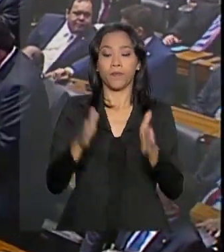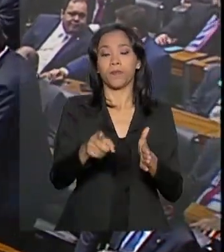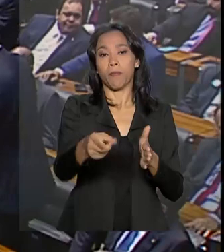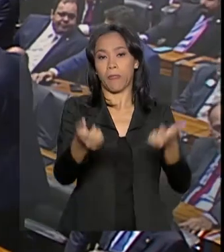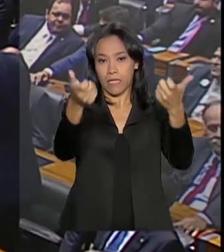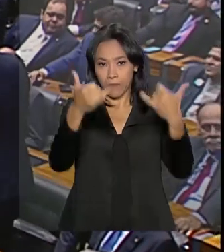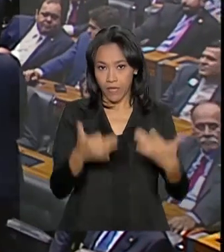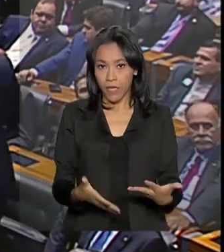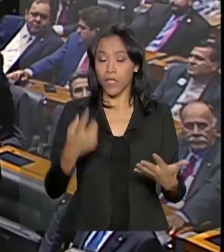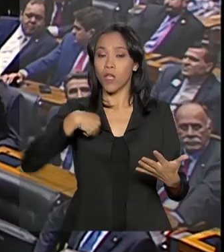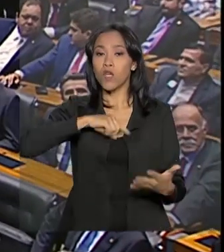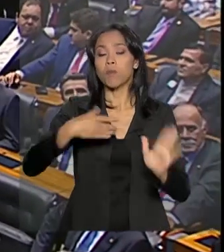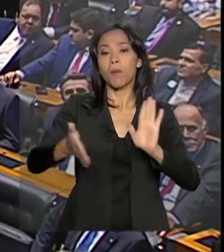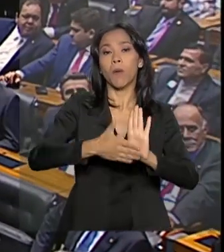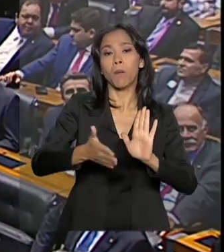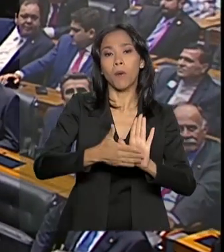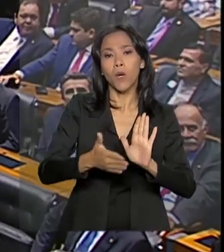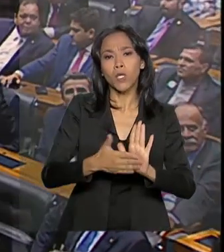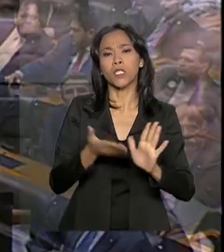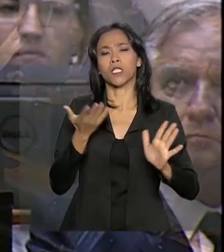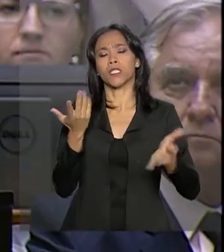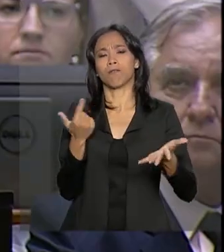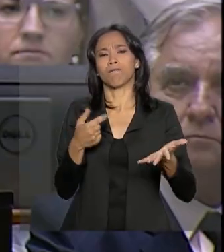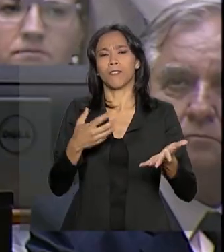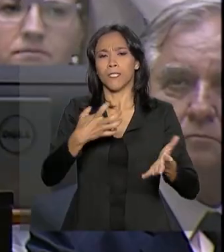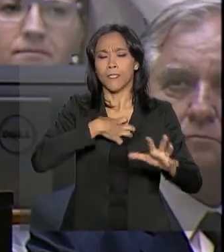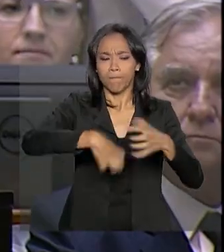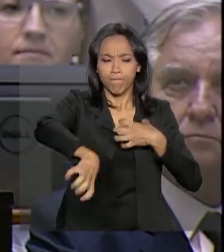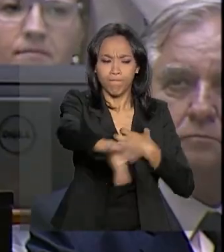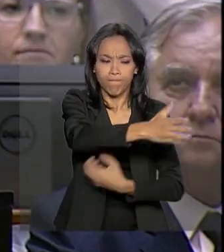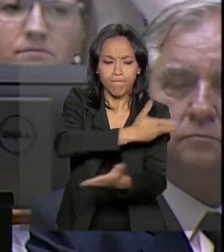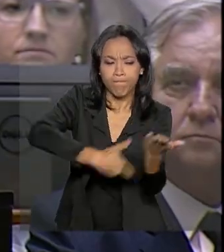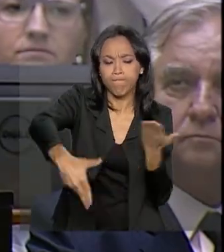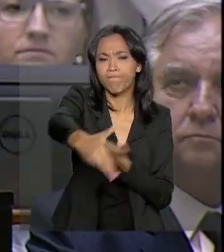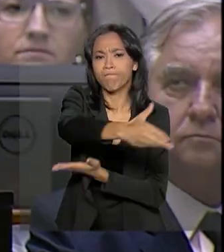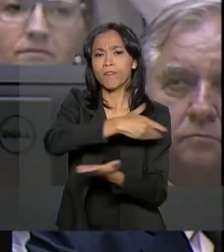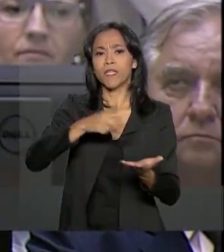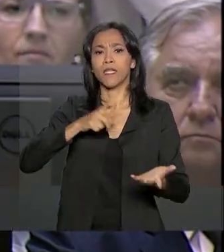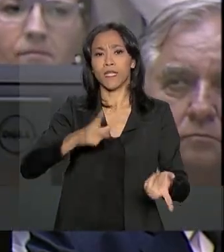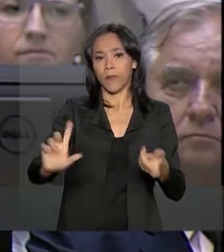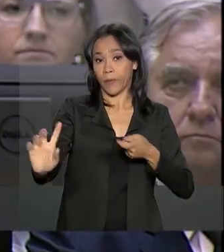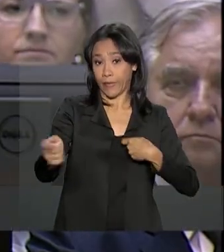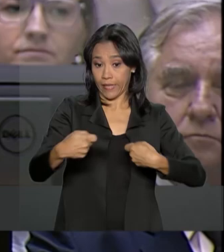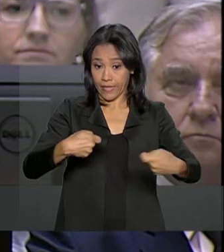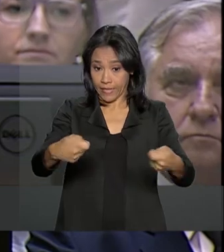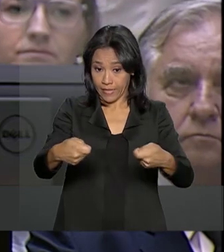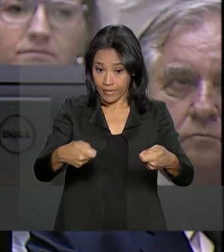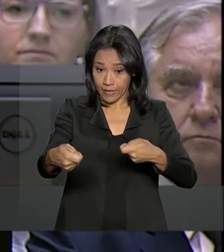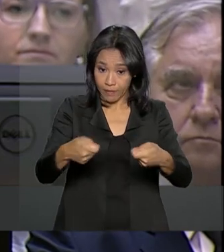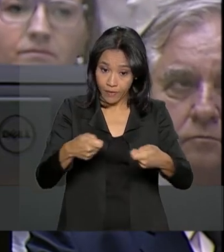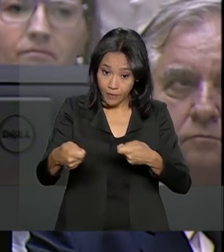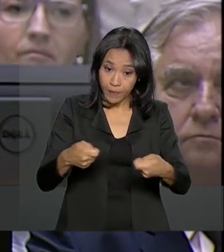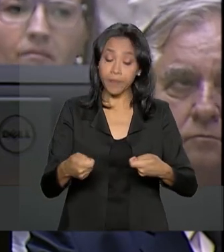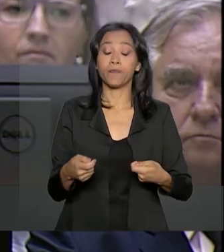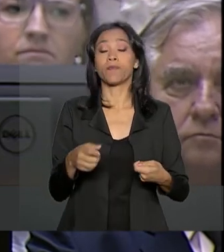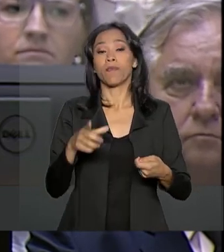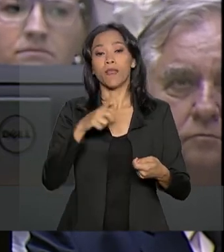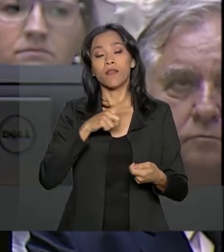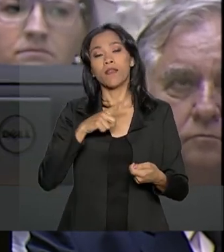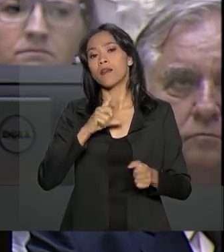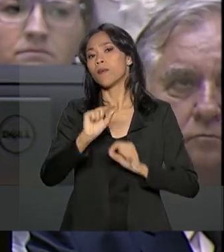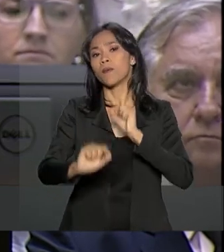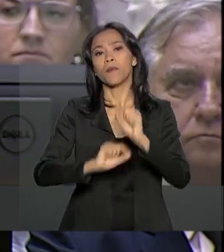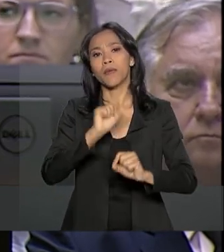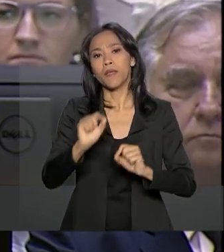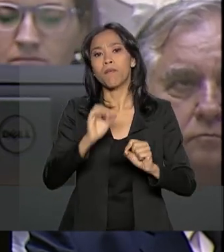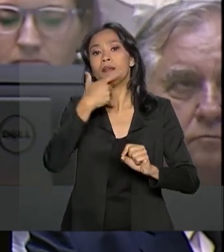proposta moderna e, ao mesmo tempo, fraterna, que conjuga o equilíbrio atuarial com o amparo